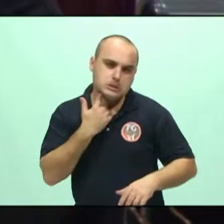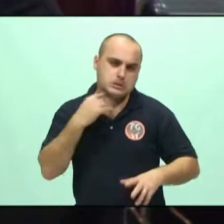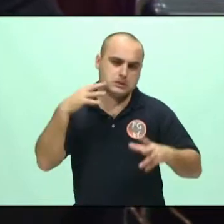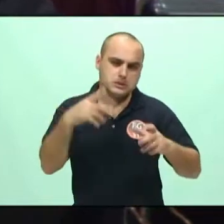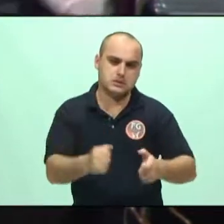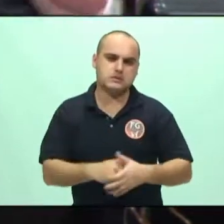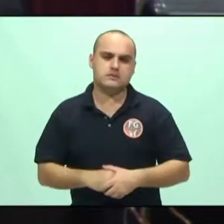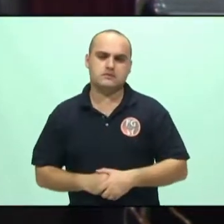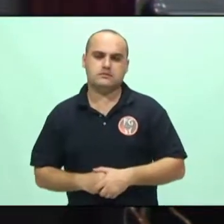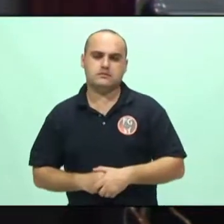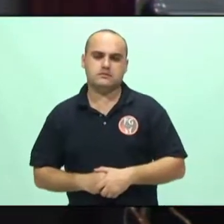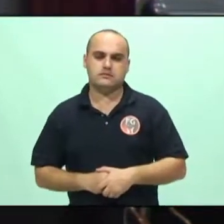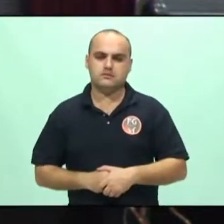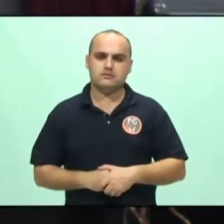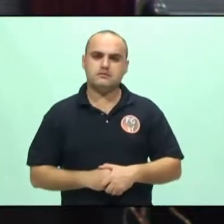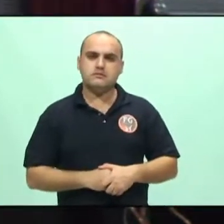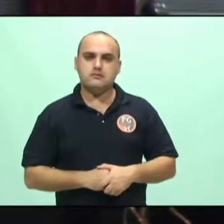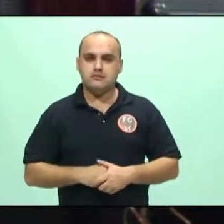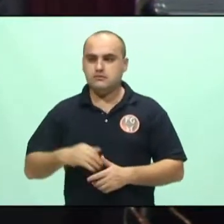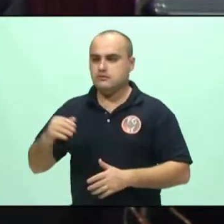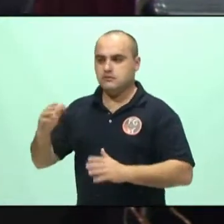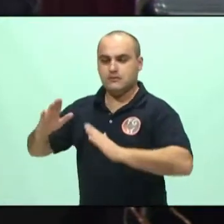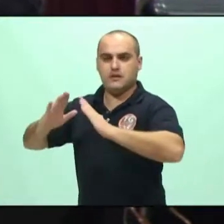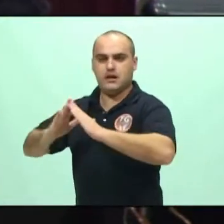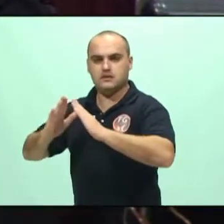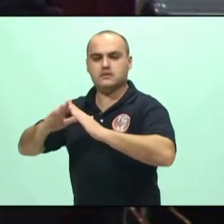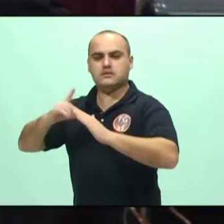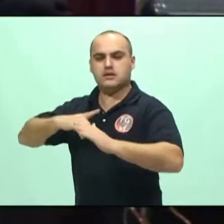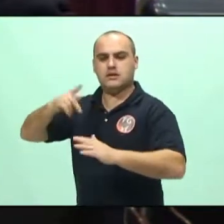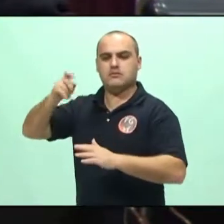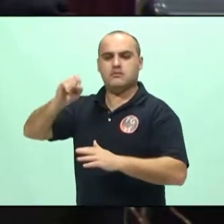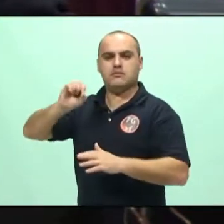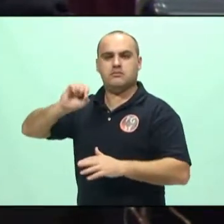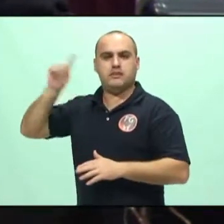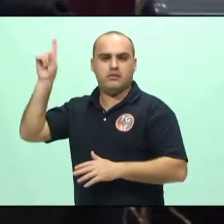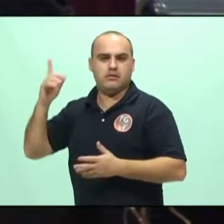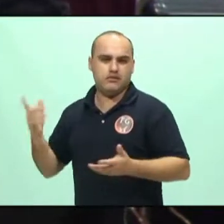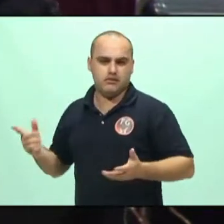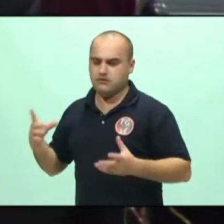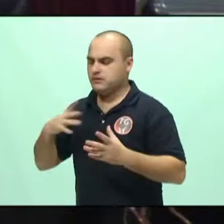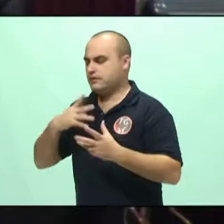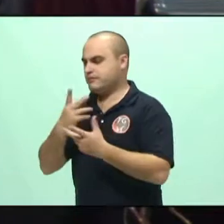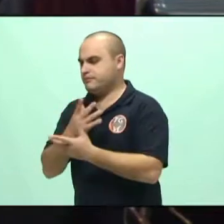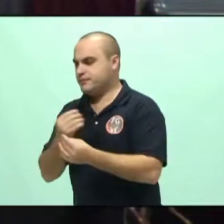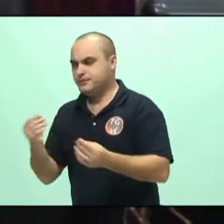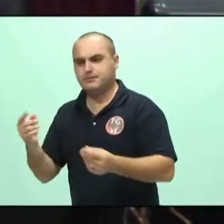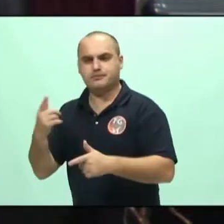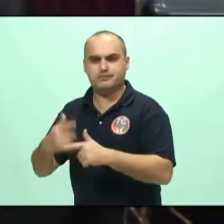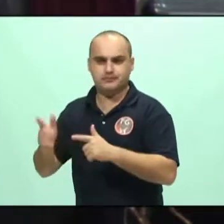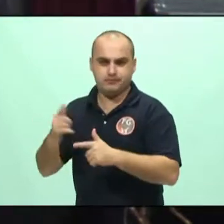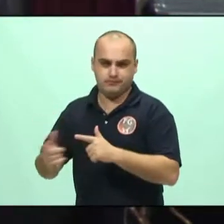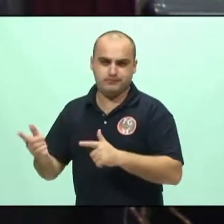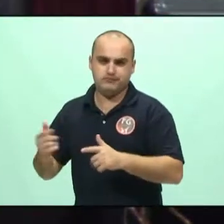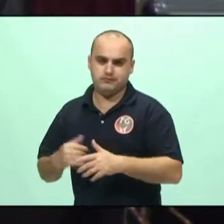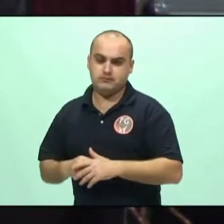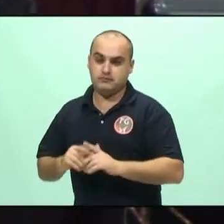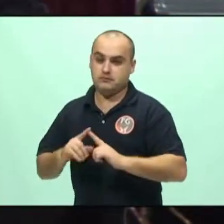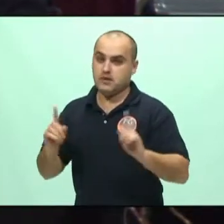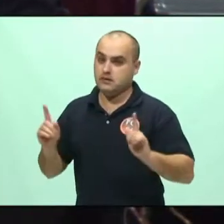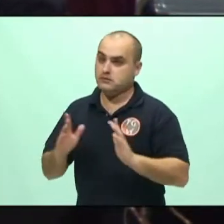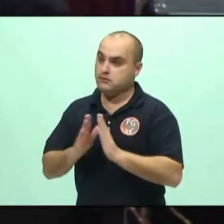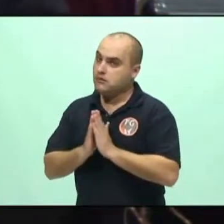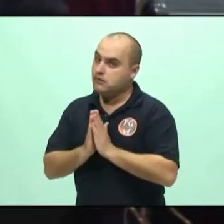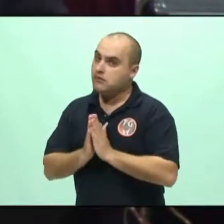soleira da janela da casa fica cheia de poeira mas é assim gente não tem como ser diferente infelizmente agora vamos trabalhar